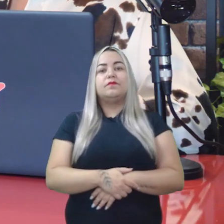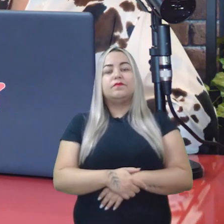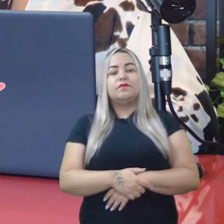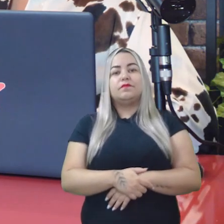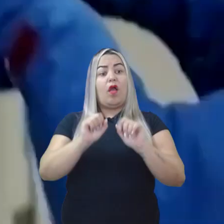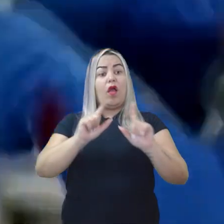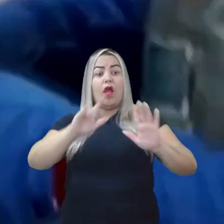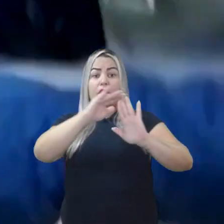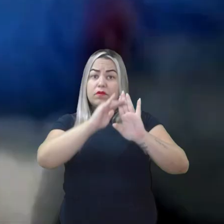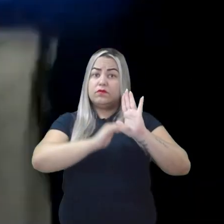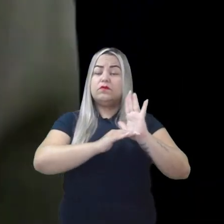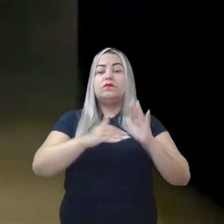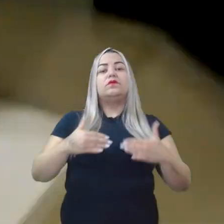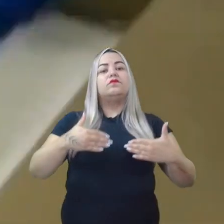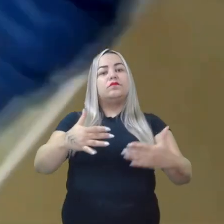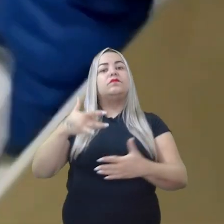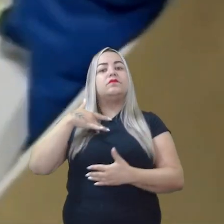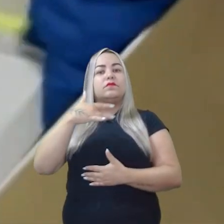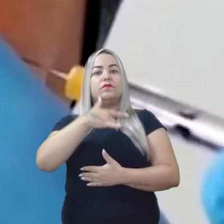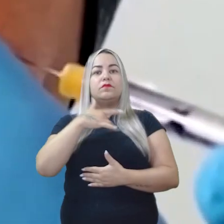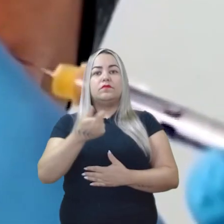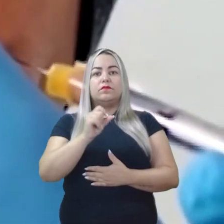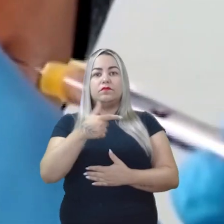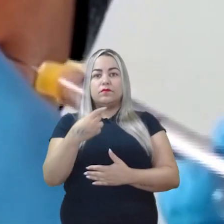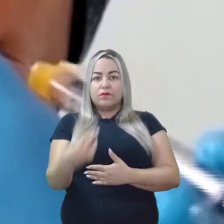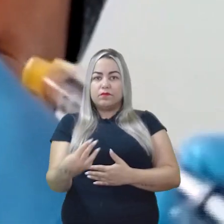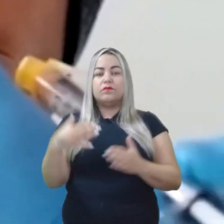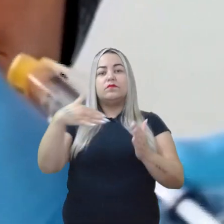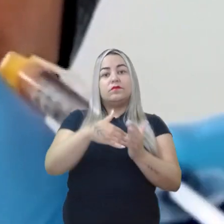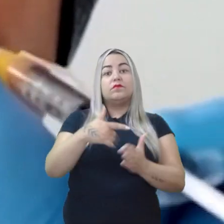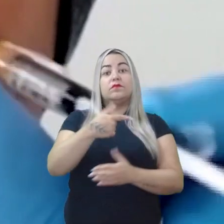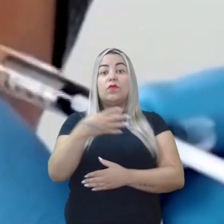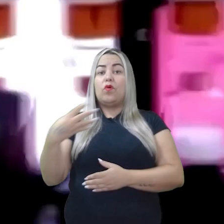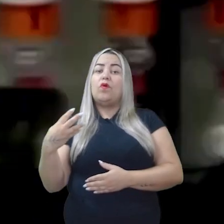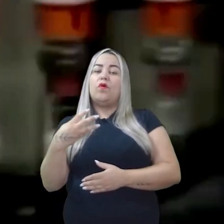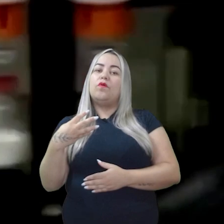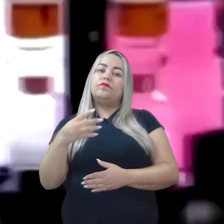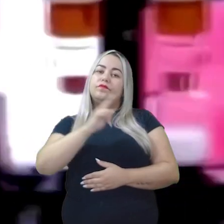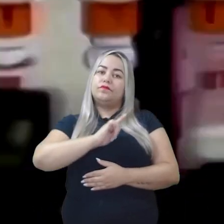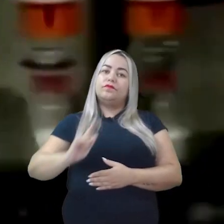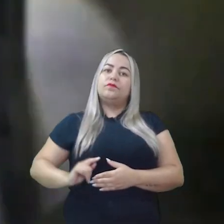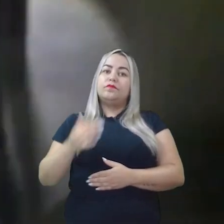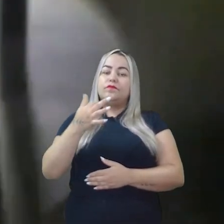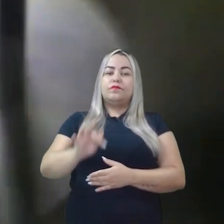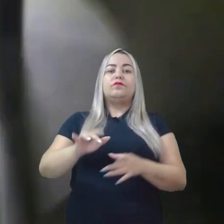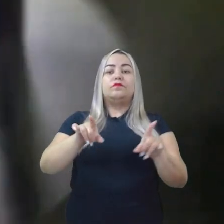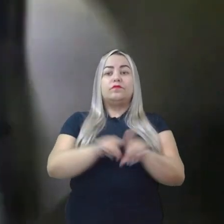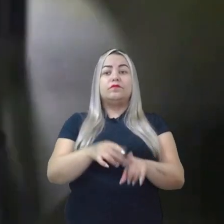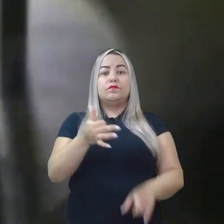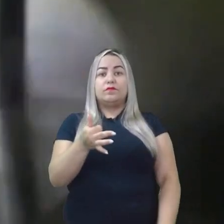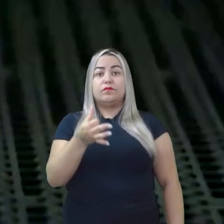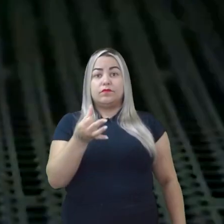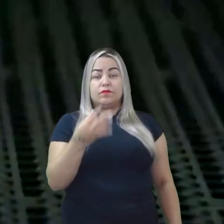país. Segundo o painel de distribuição do Ministério da Saúde, entre 2023 e 2024, o